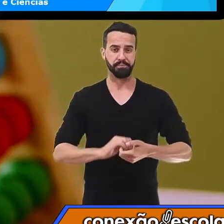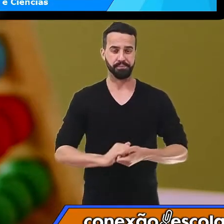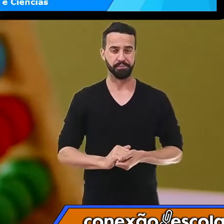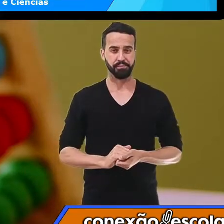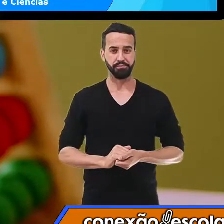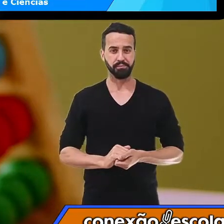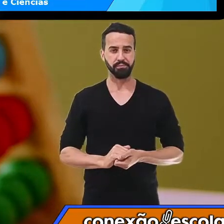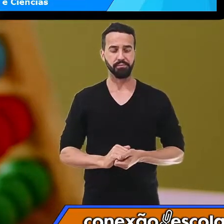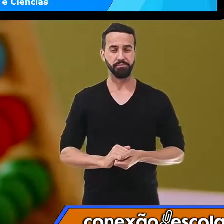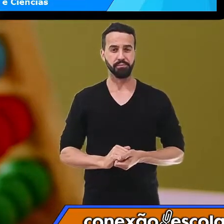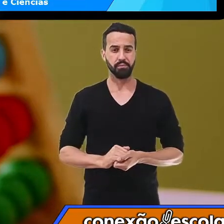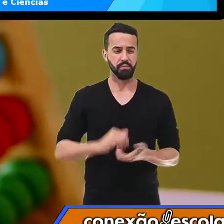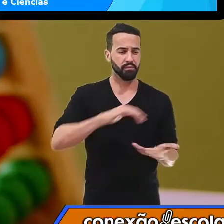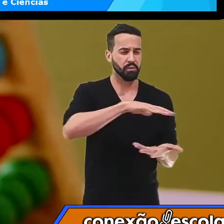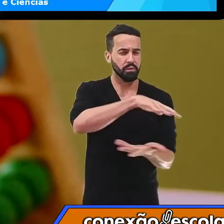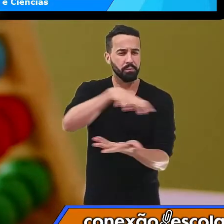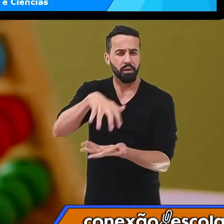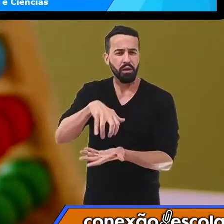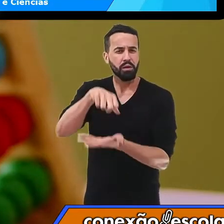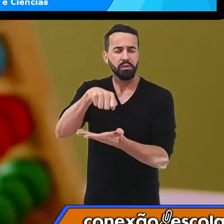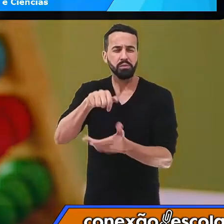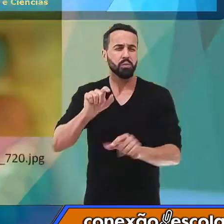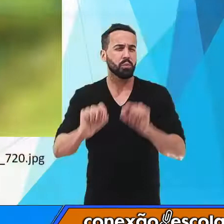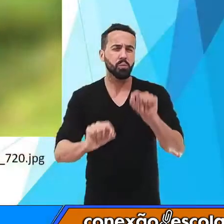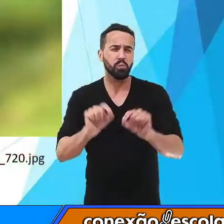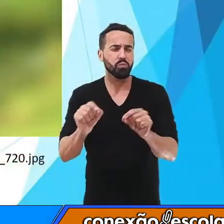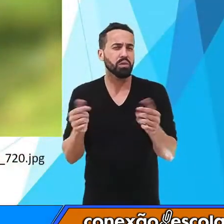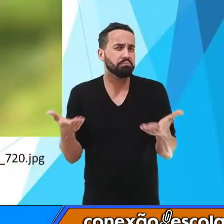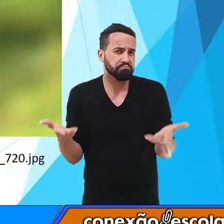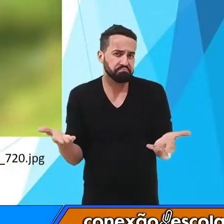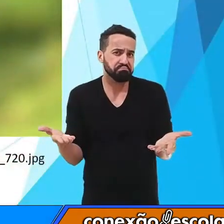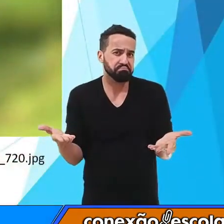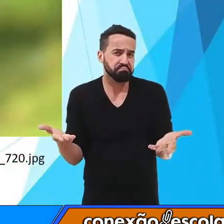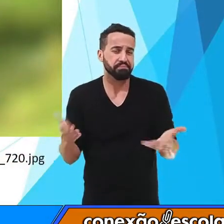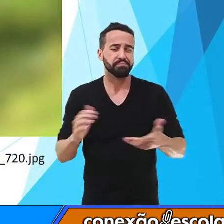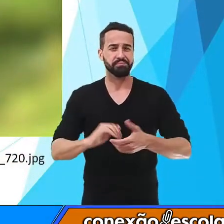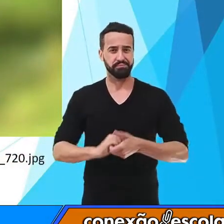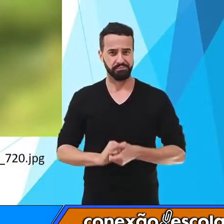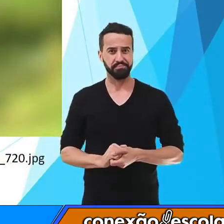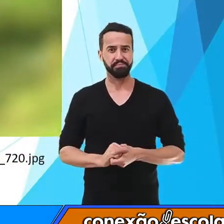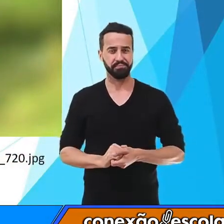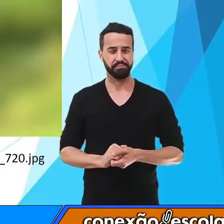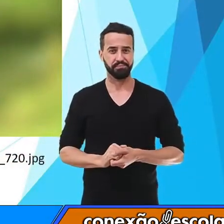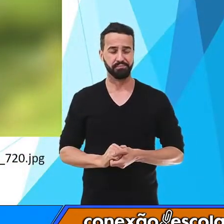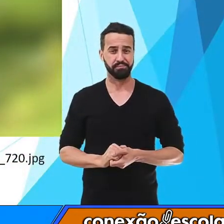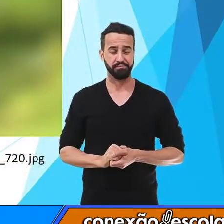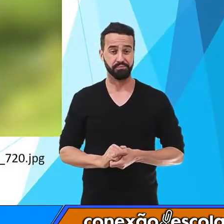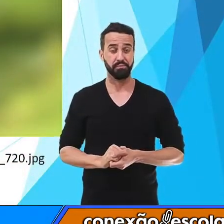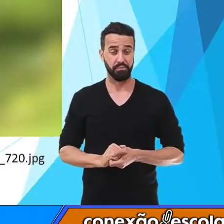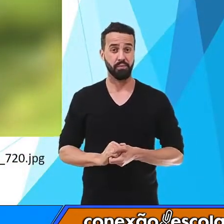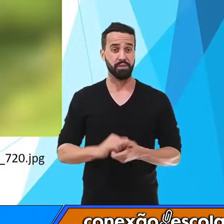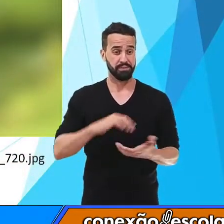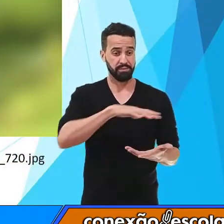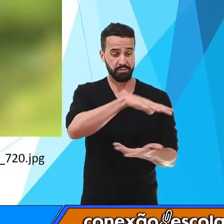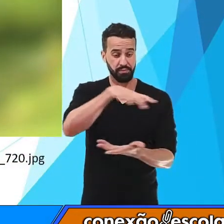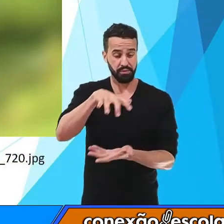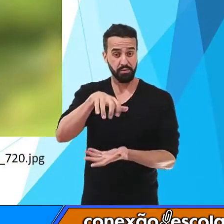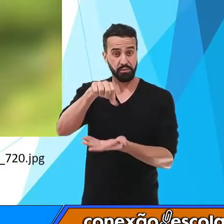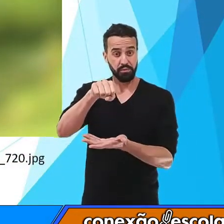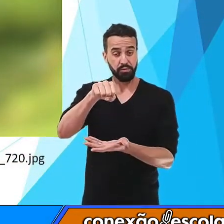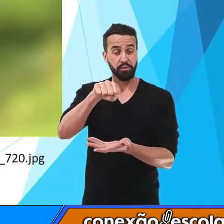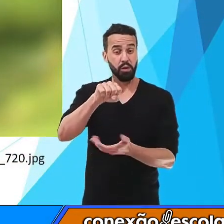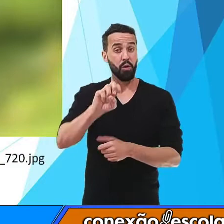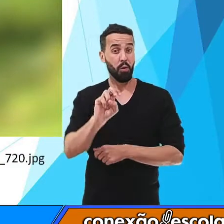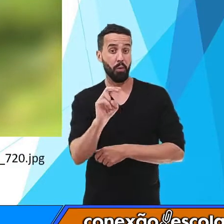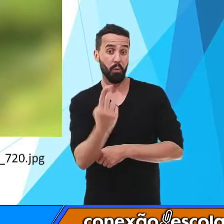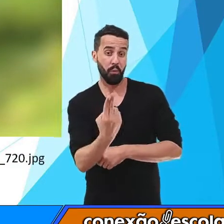Então, o que é sustentabilidade? O termo sustentabilidade ou